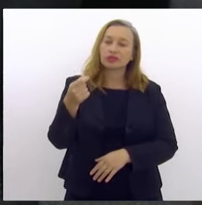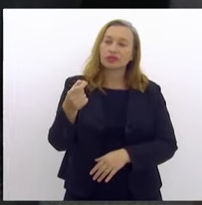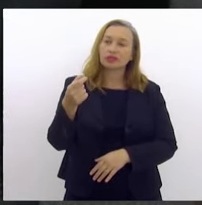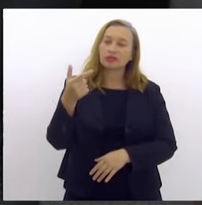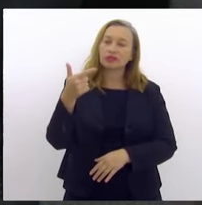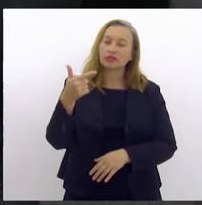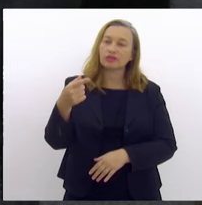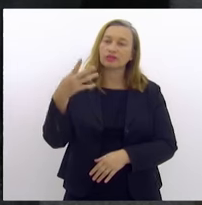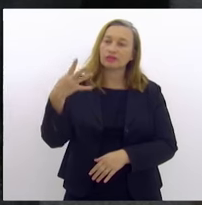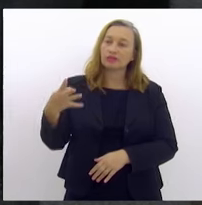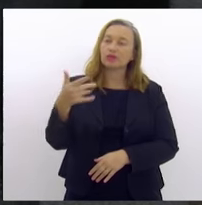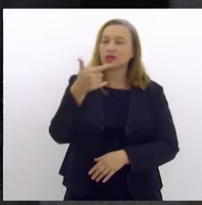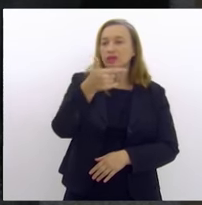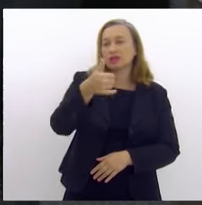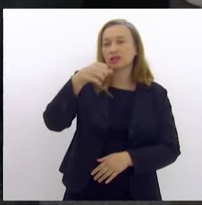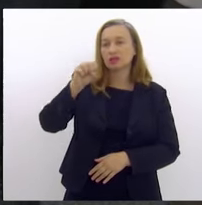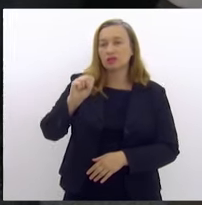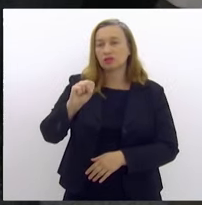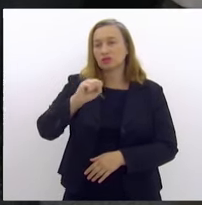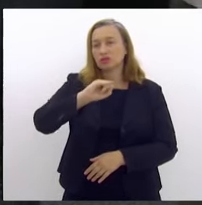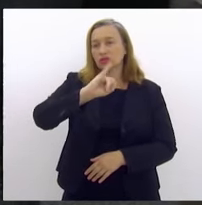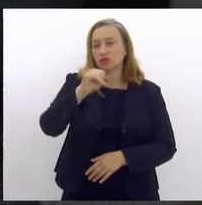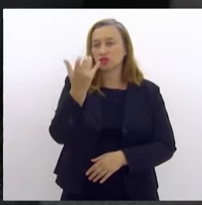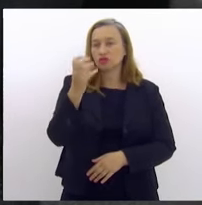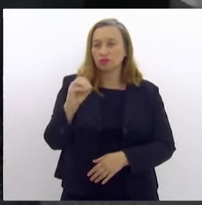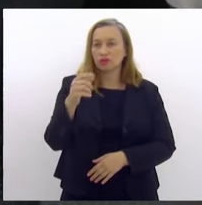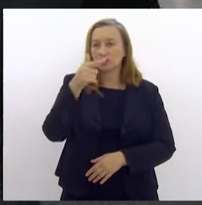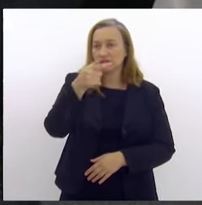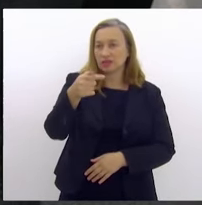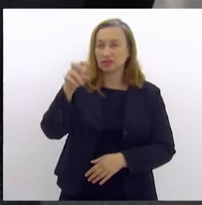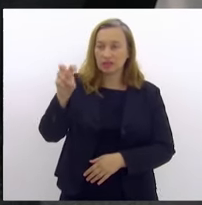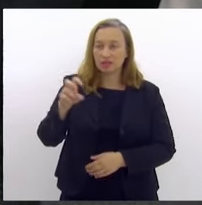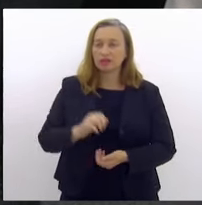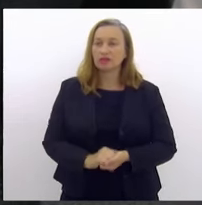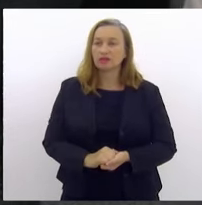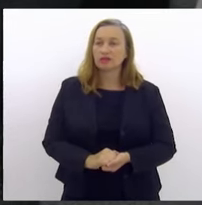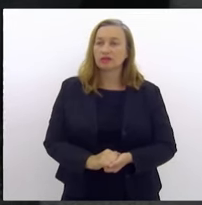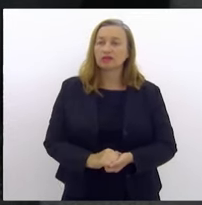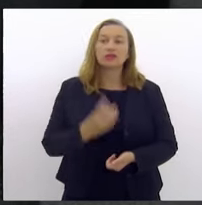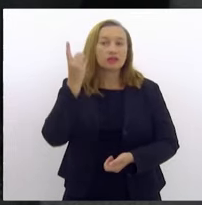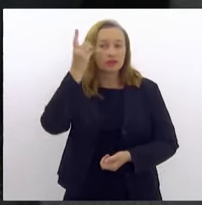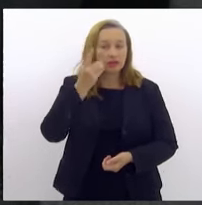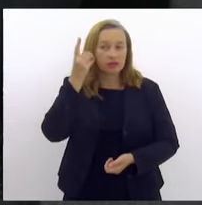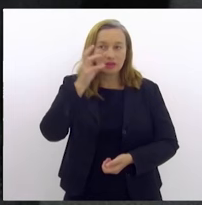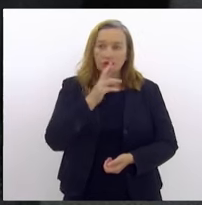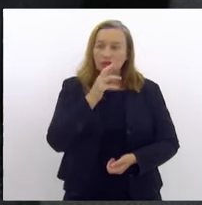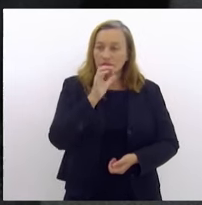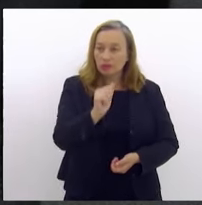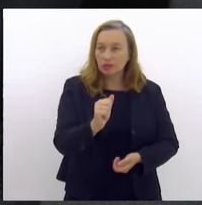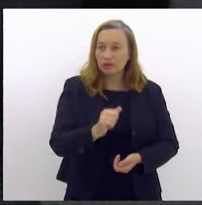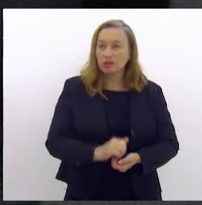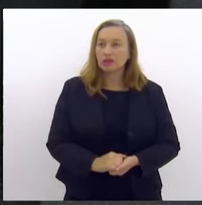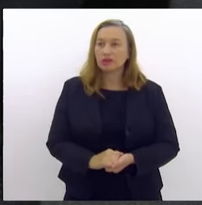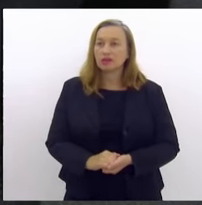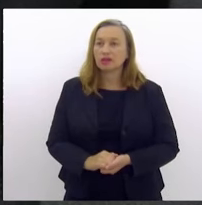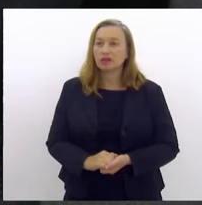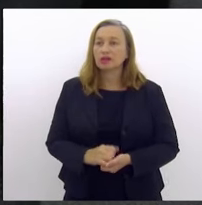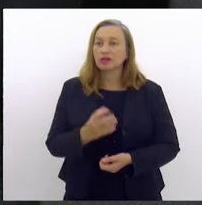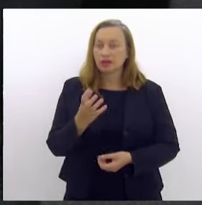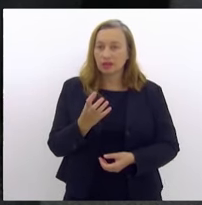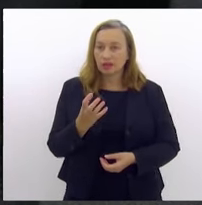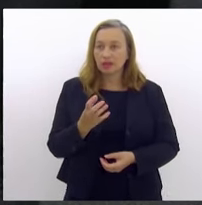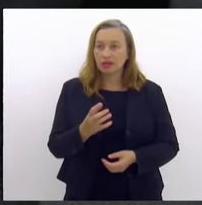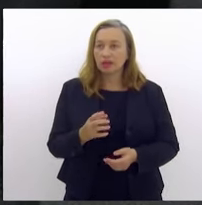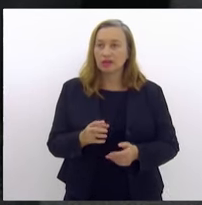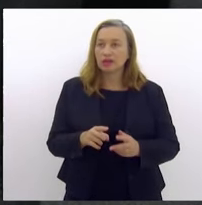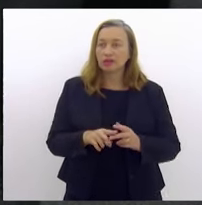224, de 18 de julho de 75, que o deputado Amorim pretende revogar.